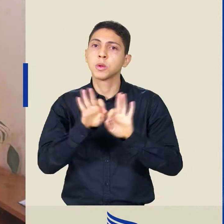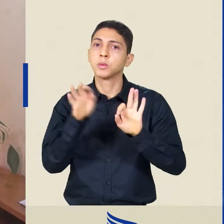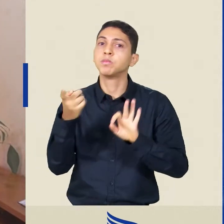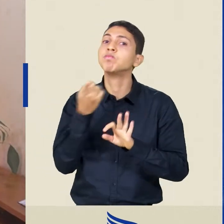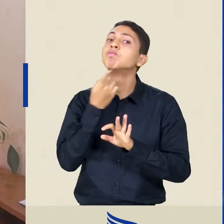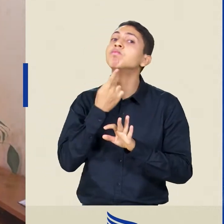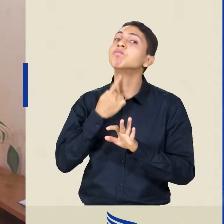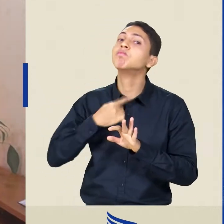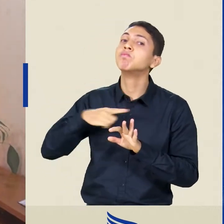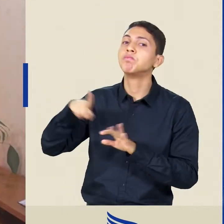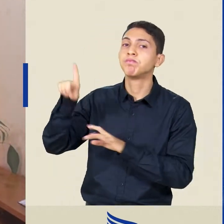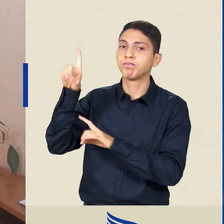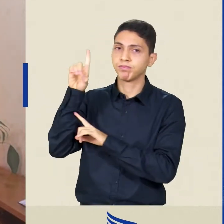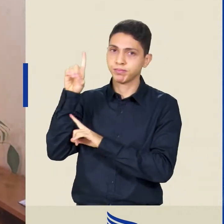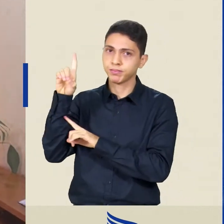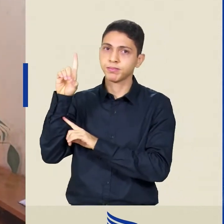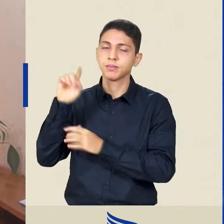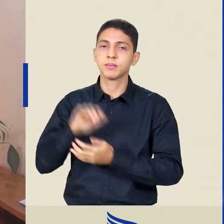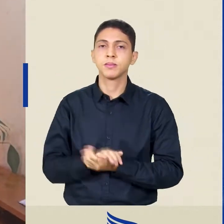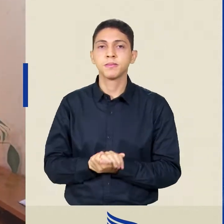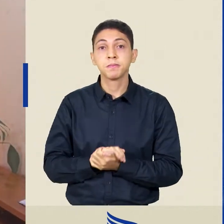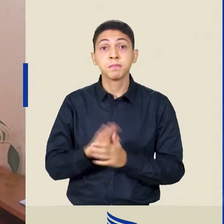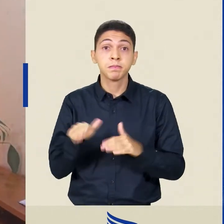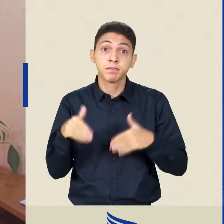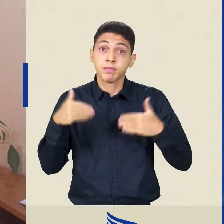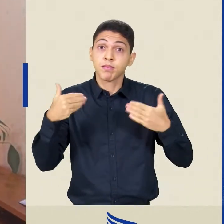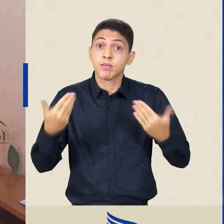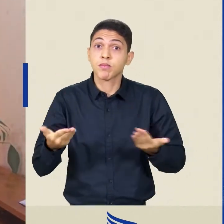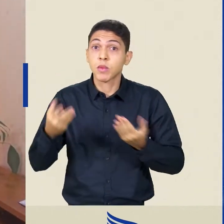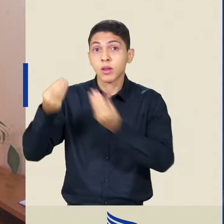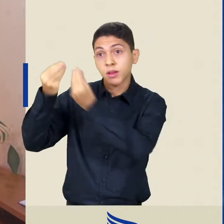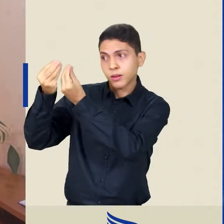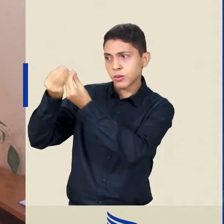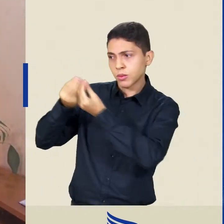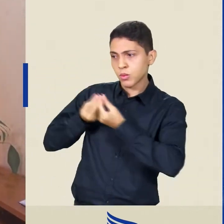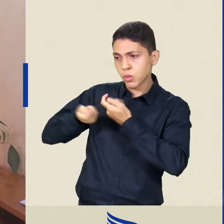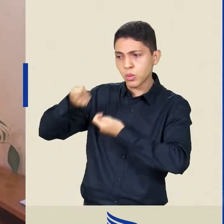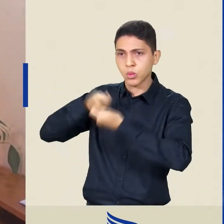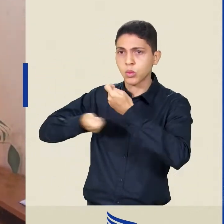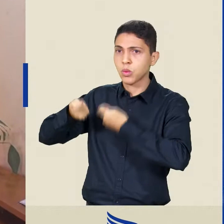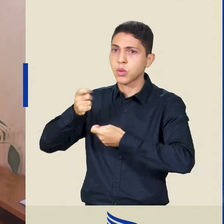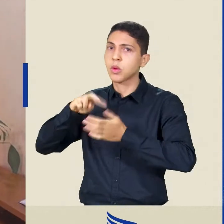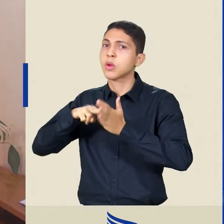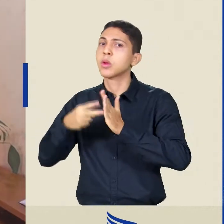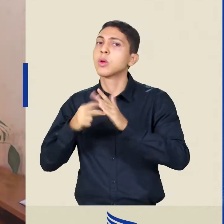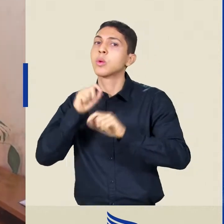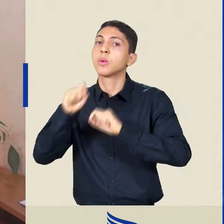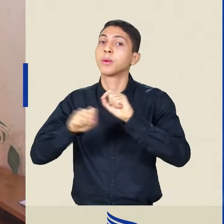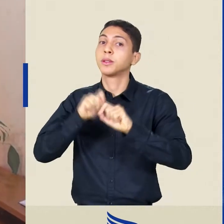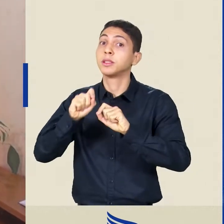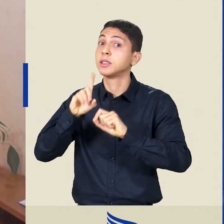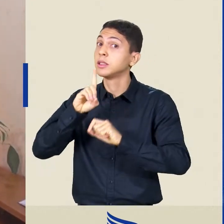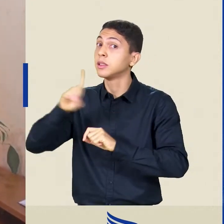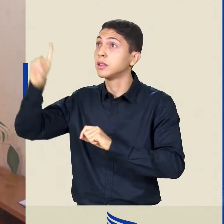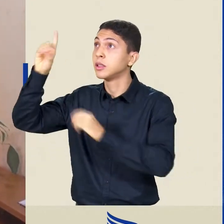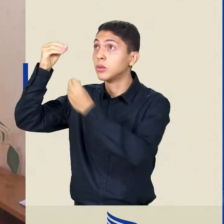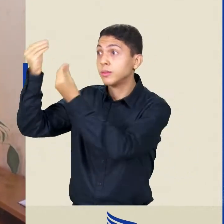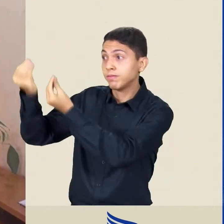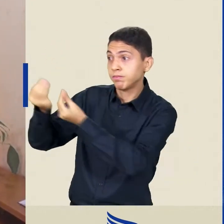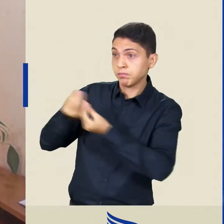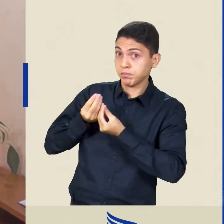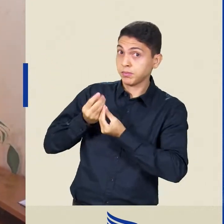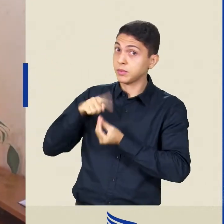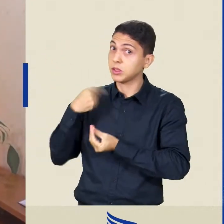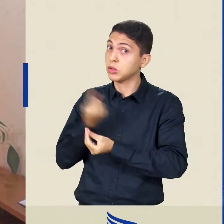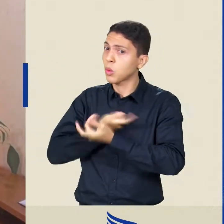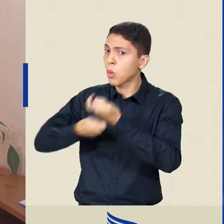de quem? Do Senhor. Então, mordomia cristã é administrar os bens que Deus nos dá, mas não